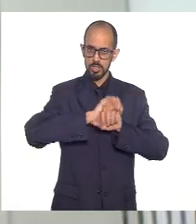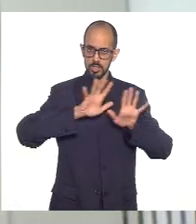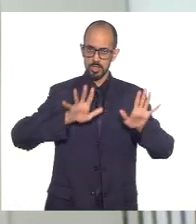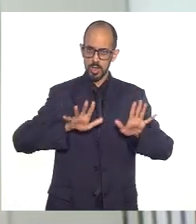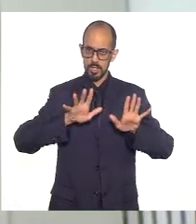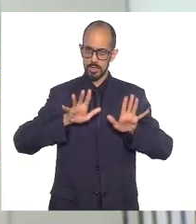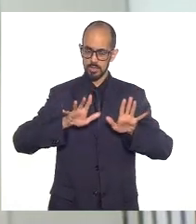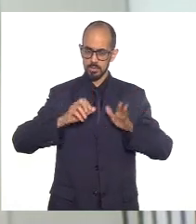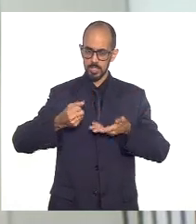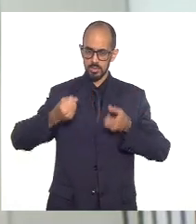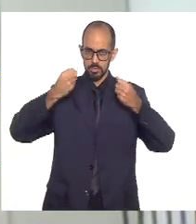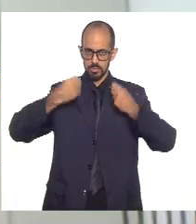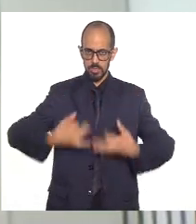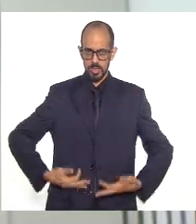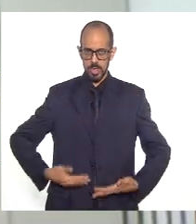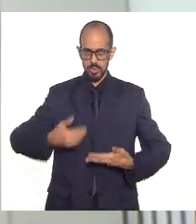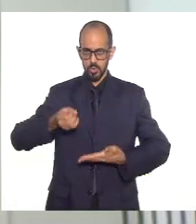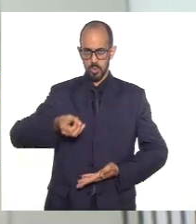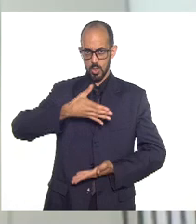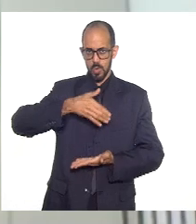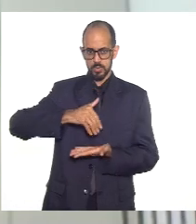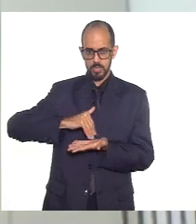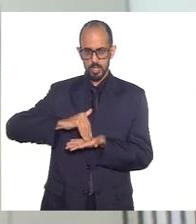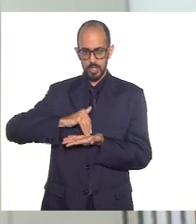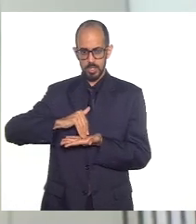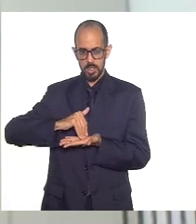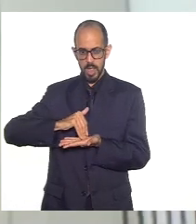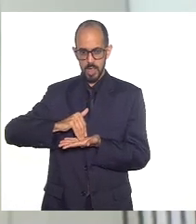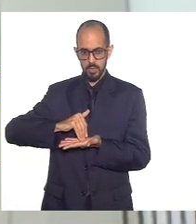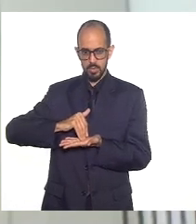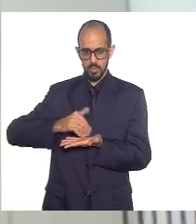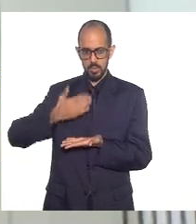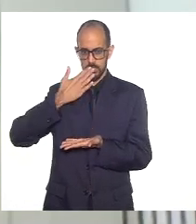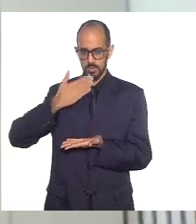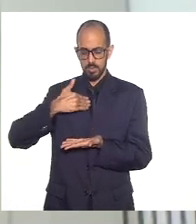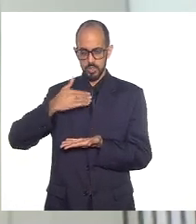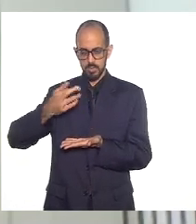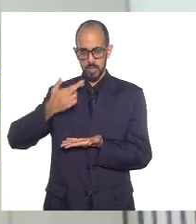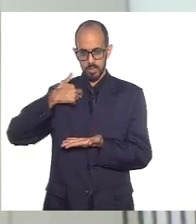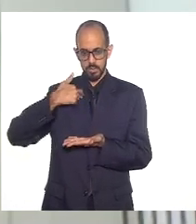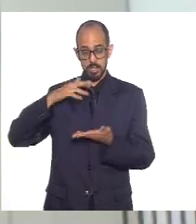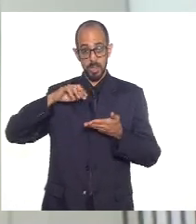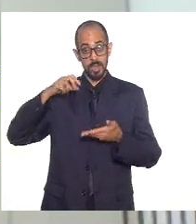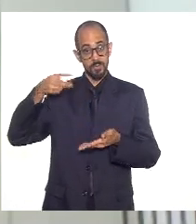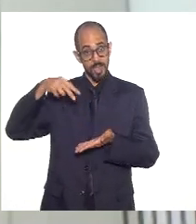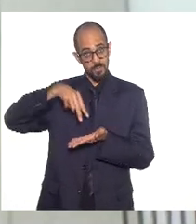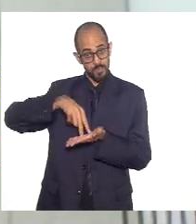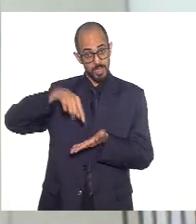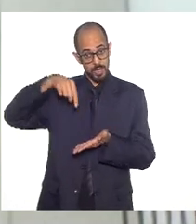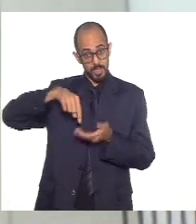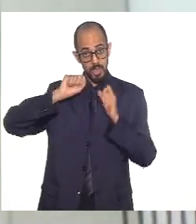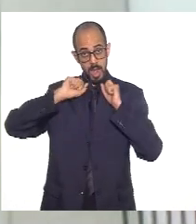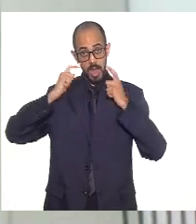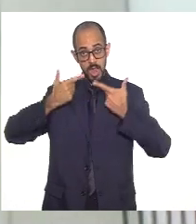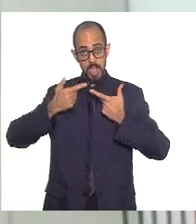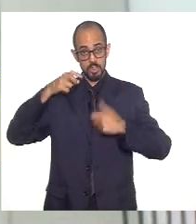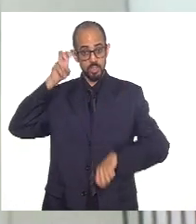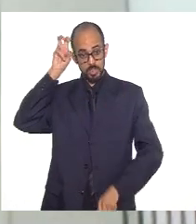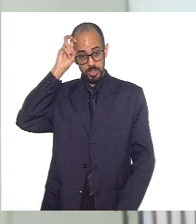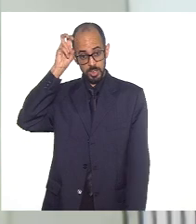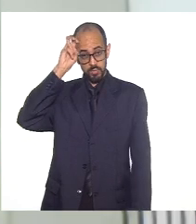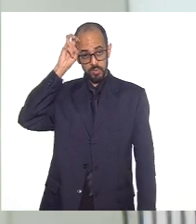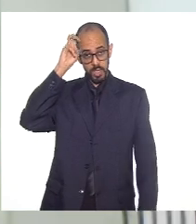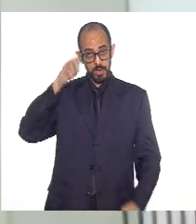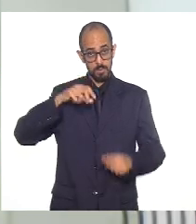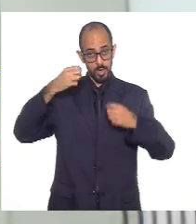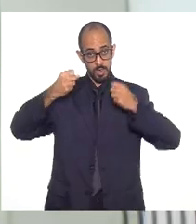para o novo secretário com relação a isso, ainda não obtive uma resposta. Ele estará conosco aqui na Alerj na quinta-feira para